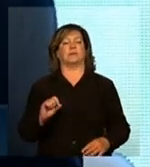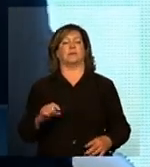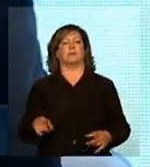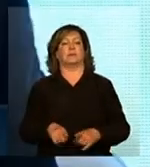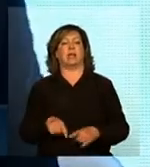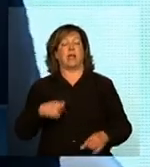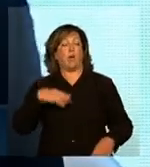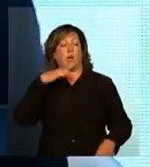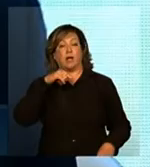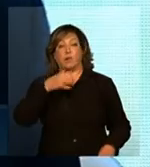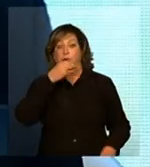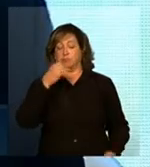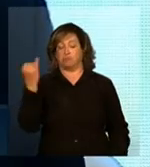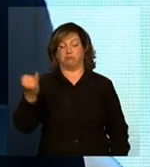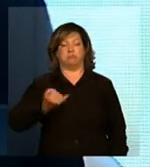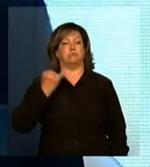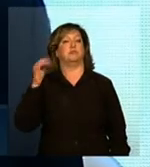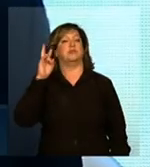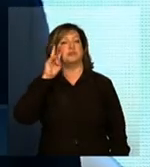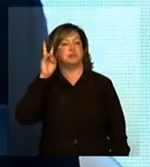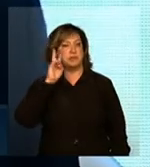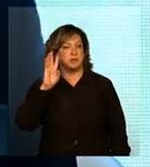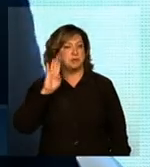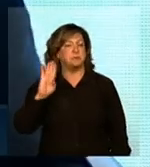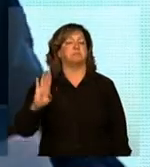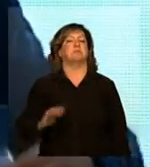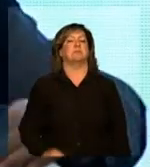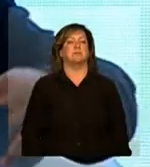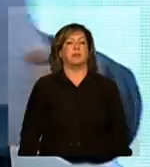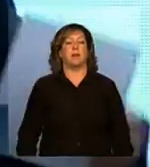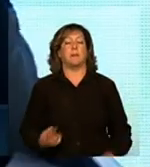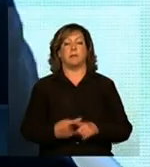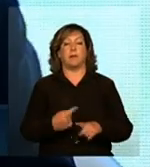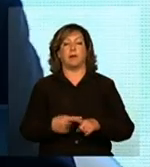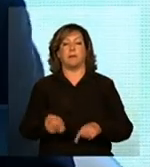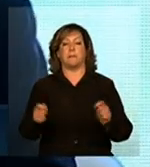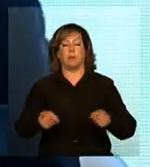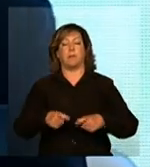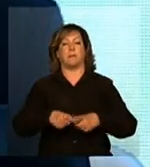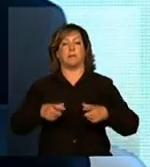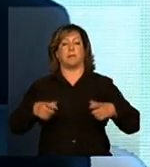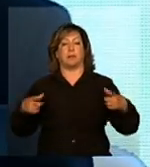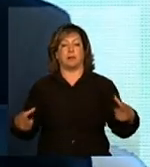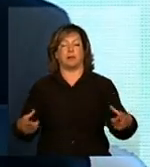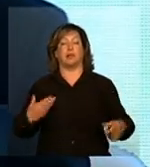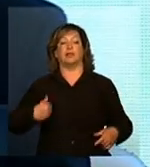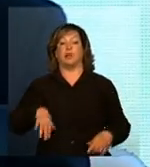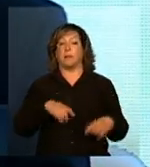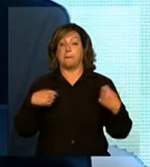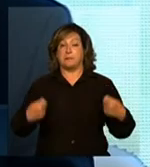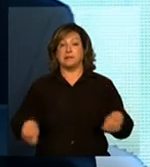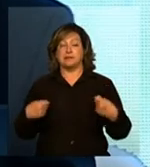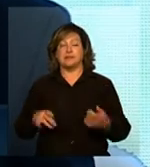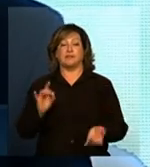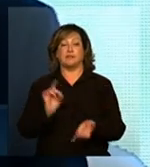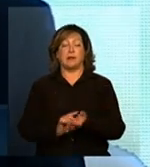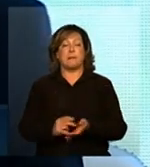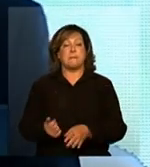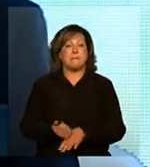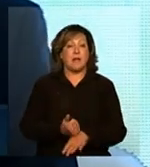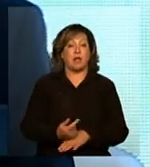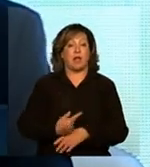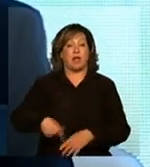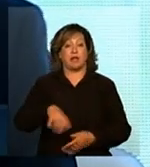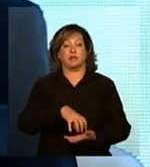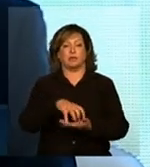na minha opinião, é um marco histórico, né? E nós precisamos, e que pode ser ampliado, né? Nós precisamos, de fato, aprimorar essa